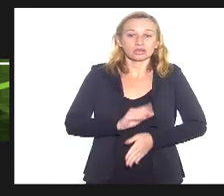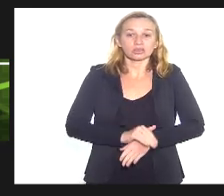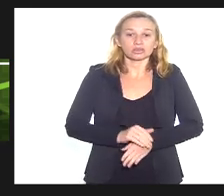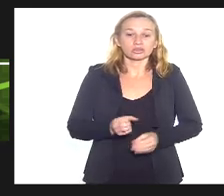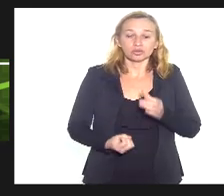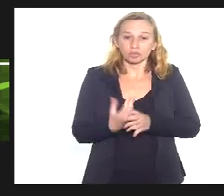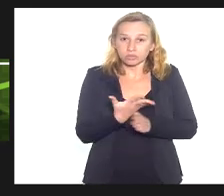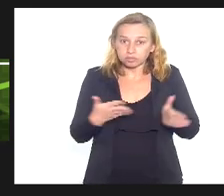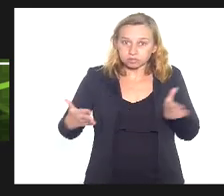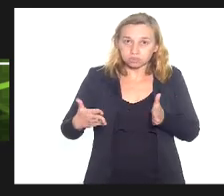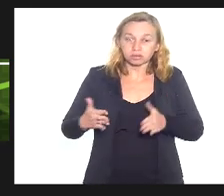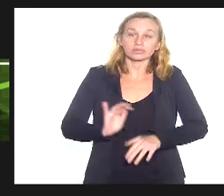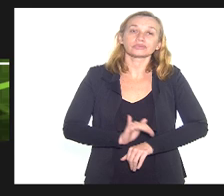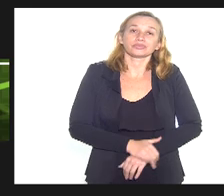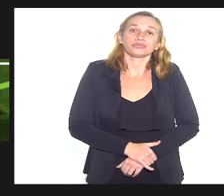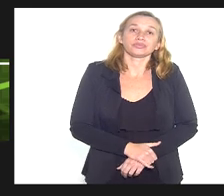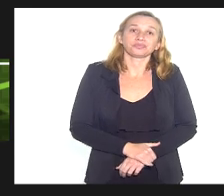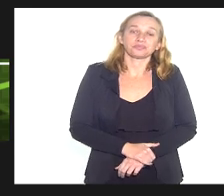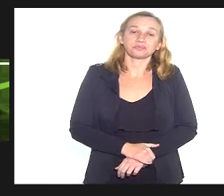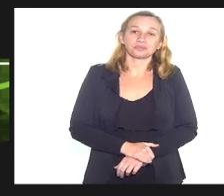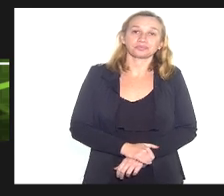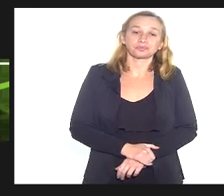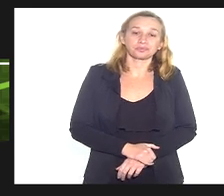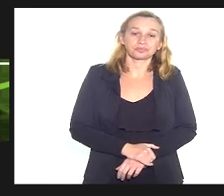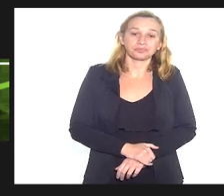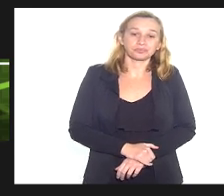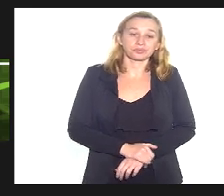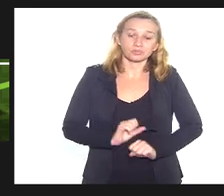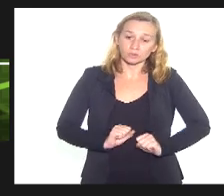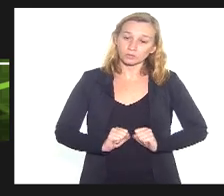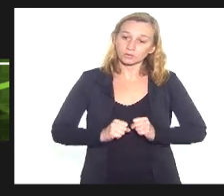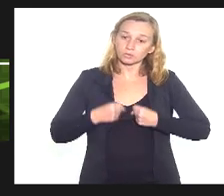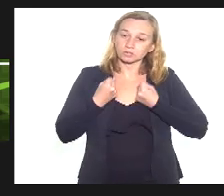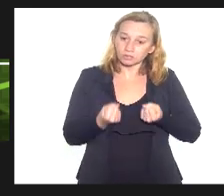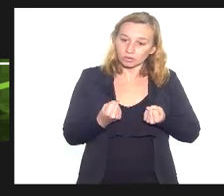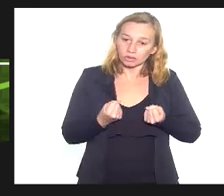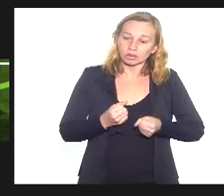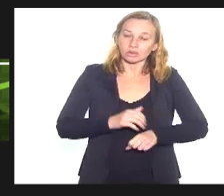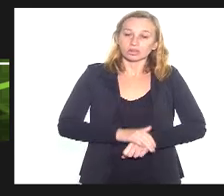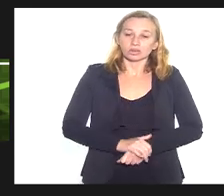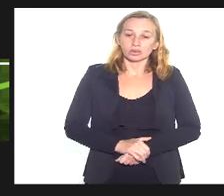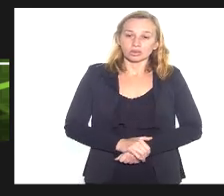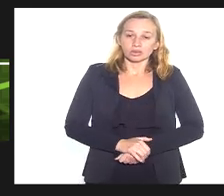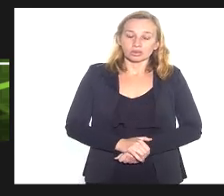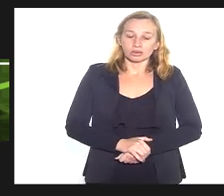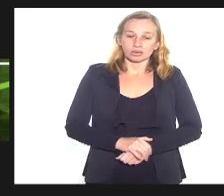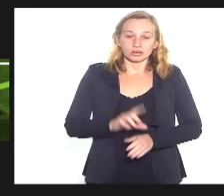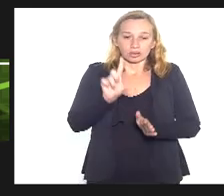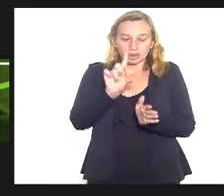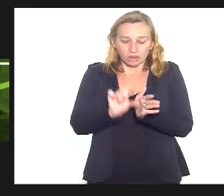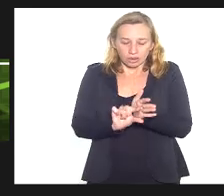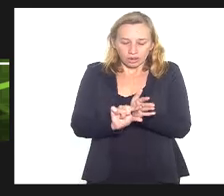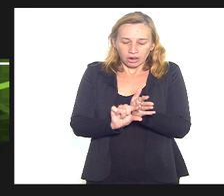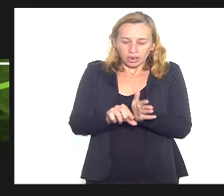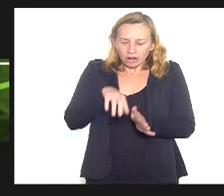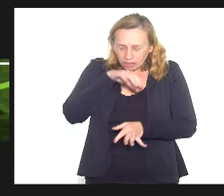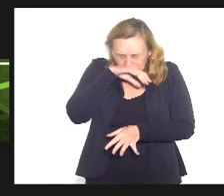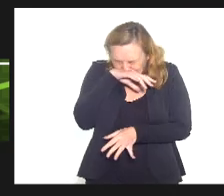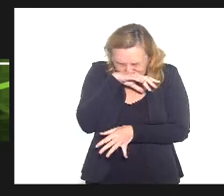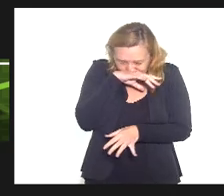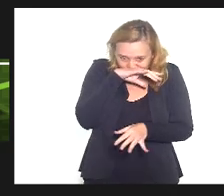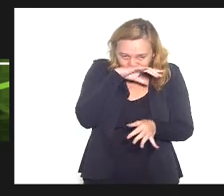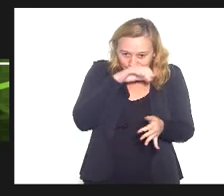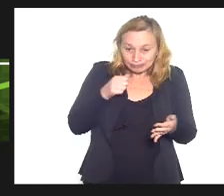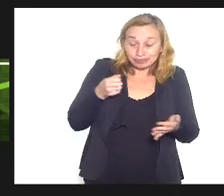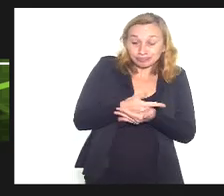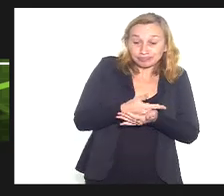produção. E esse esforço, inclusive com redução de valores de pagamento de